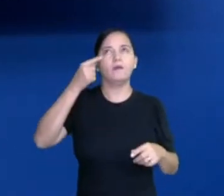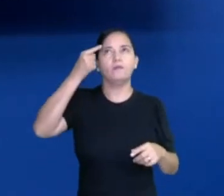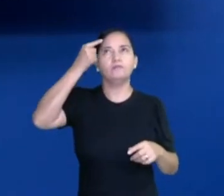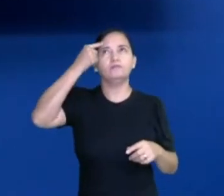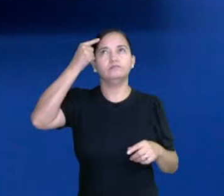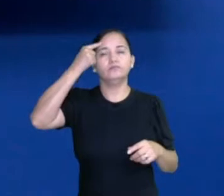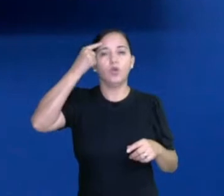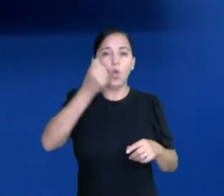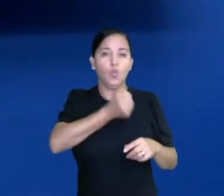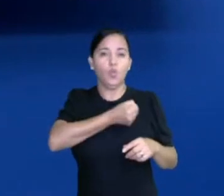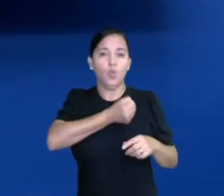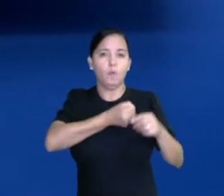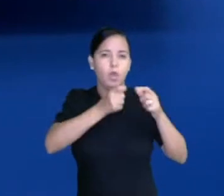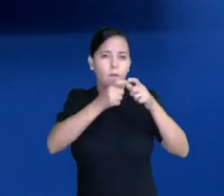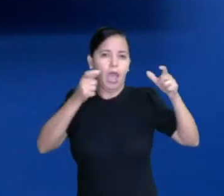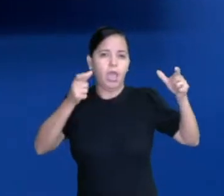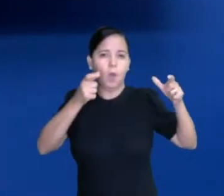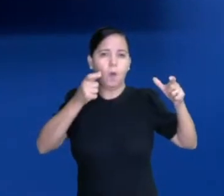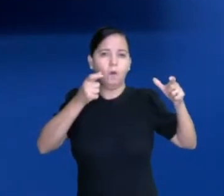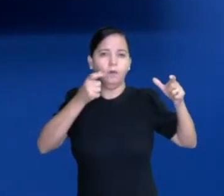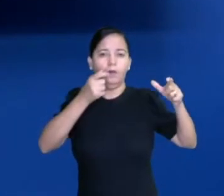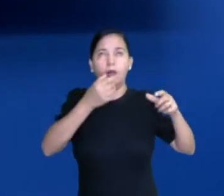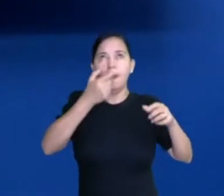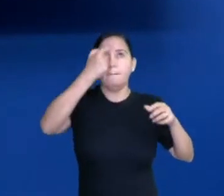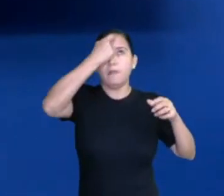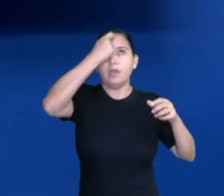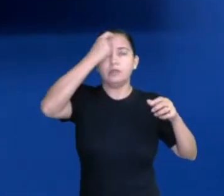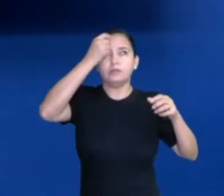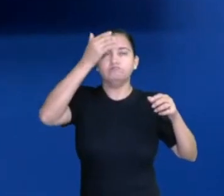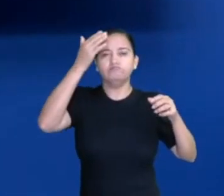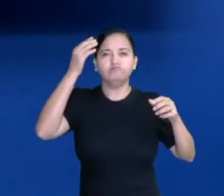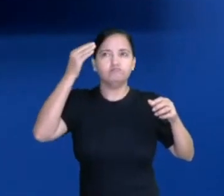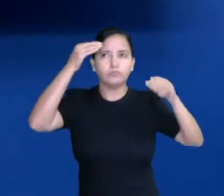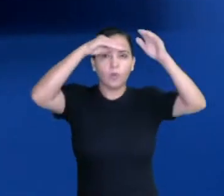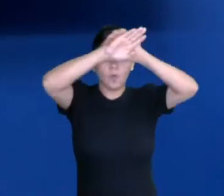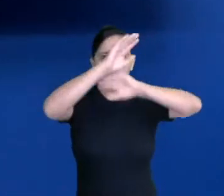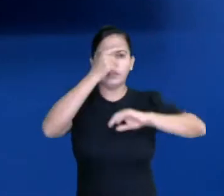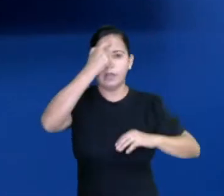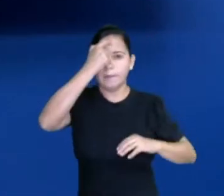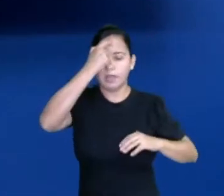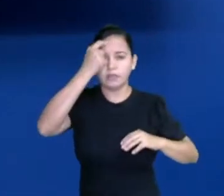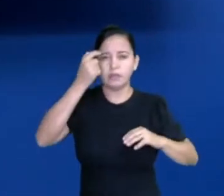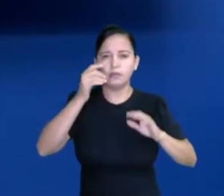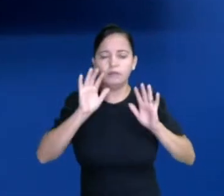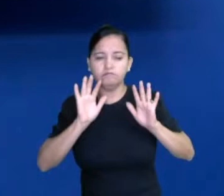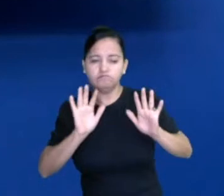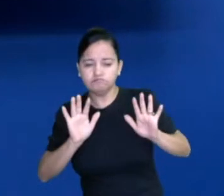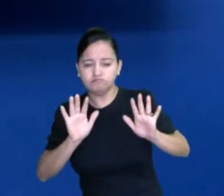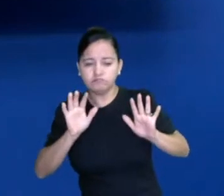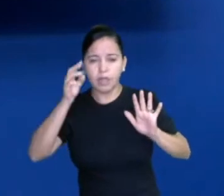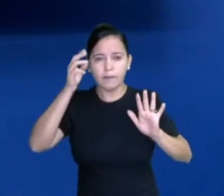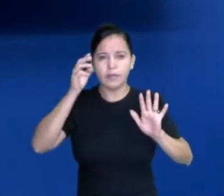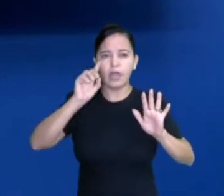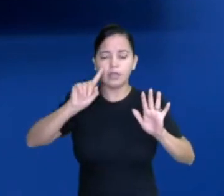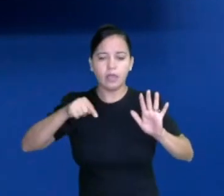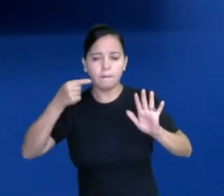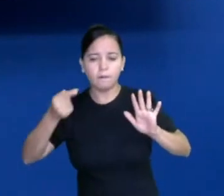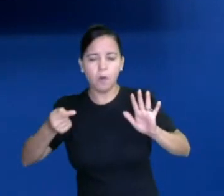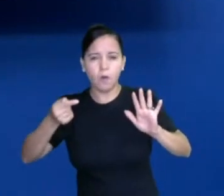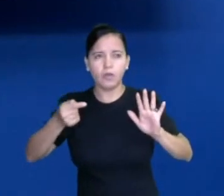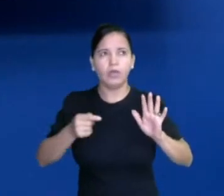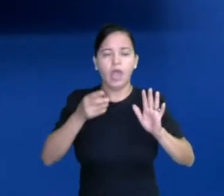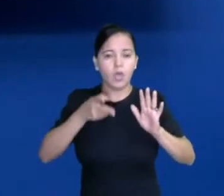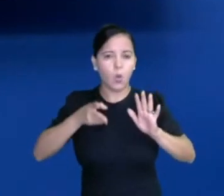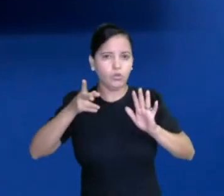número maior? Porque é uma forma de você fazer esse cálculo mental. Guarda o número maior na memória e começa a